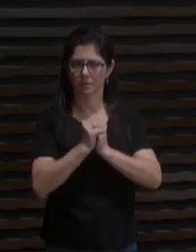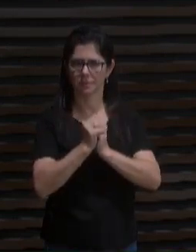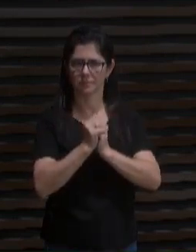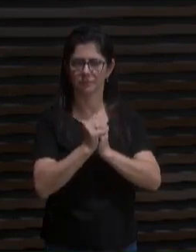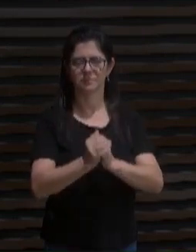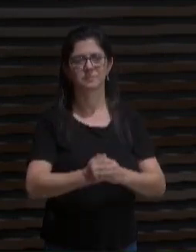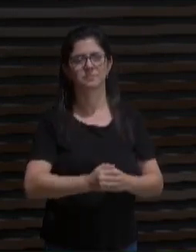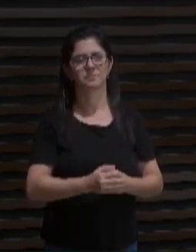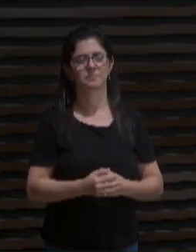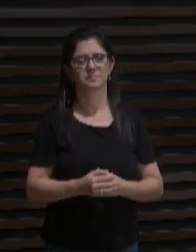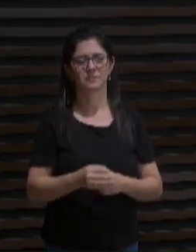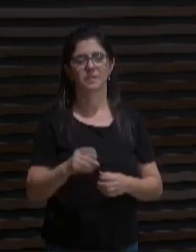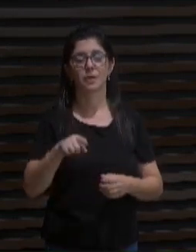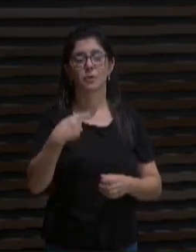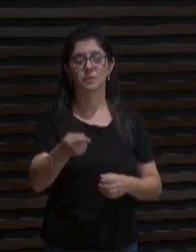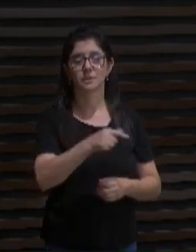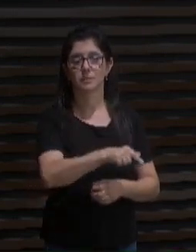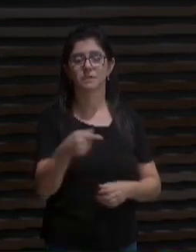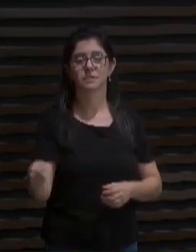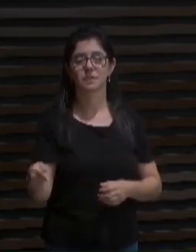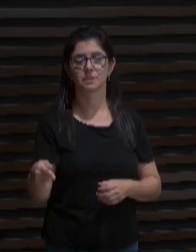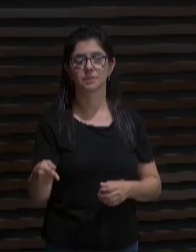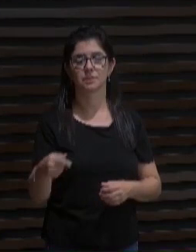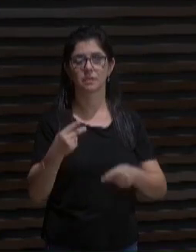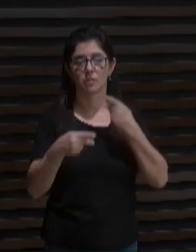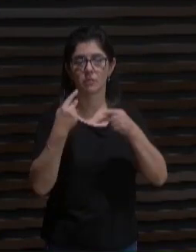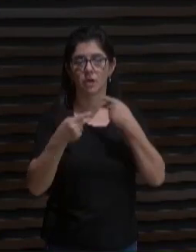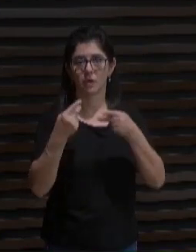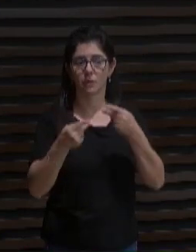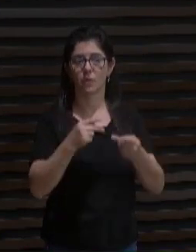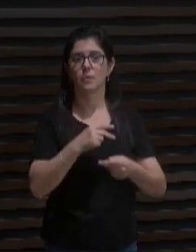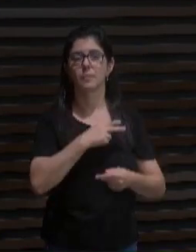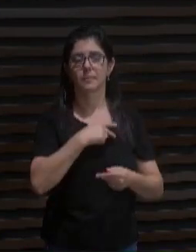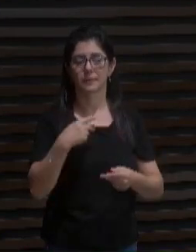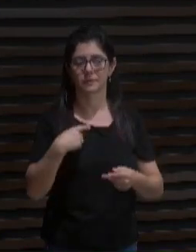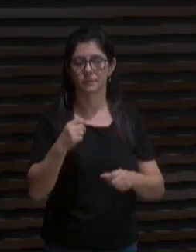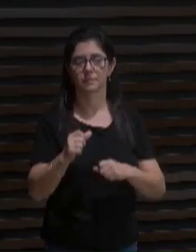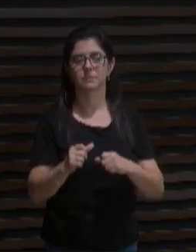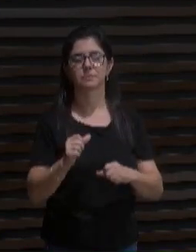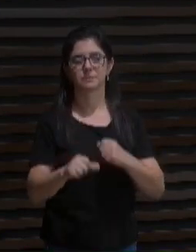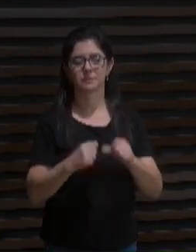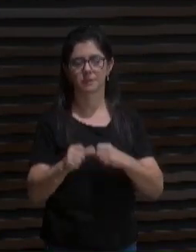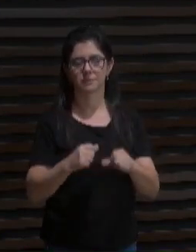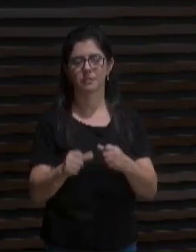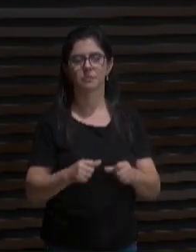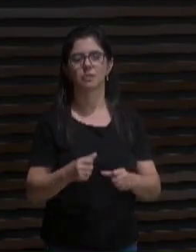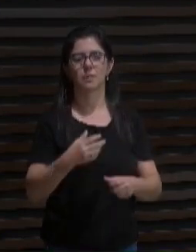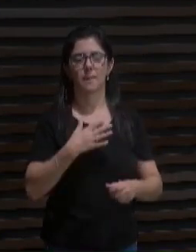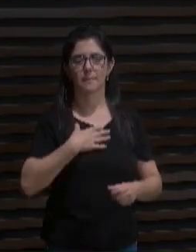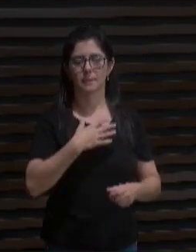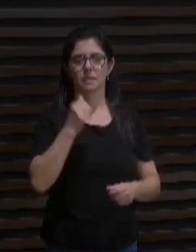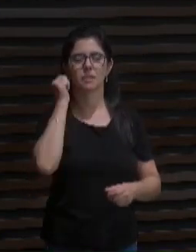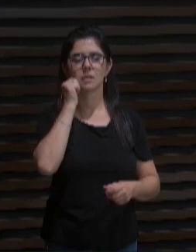ela chegou assim: pastor, o negócio mudou. O que que mudou? Minha filha já está